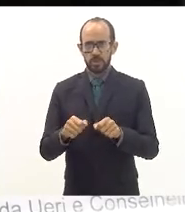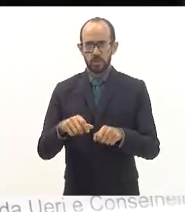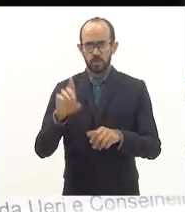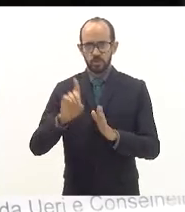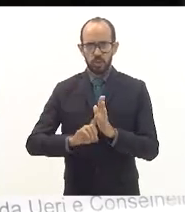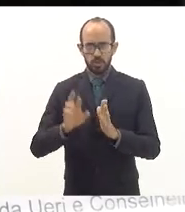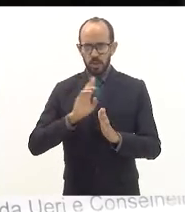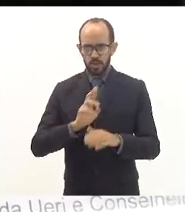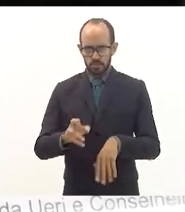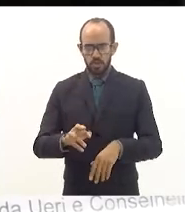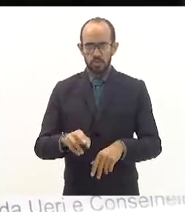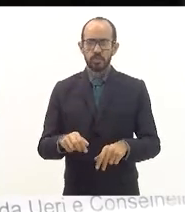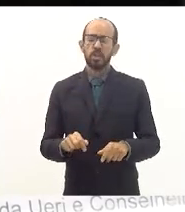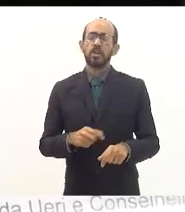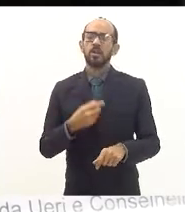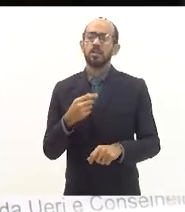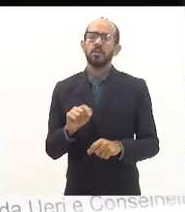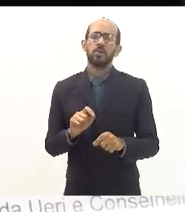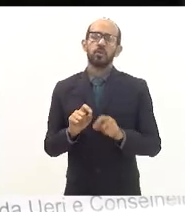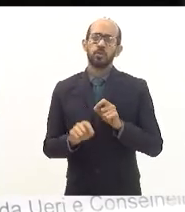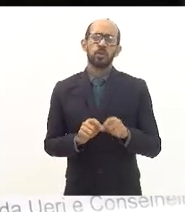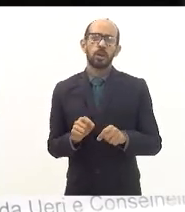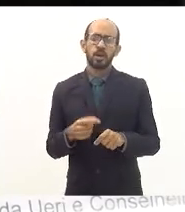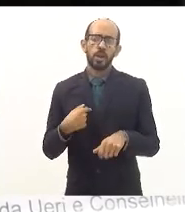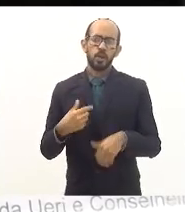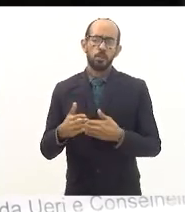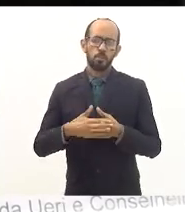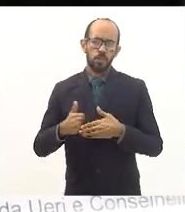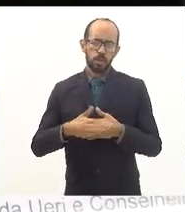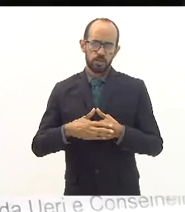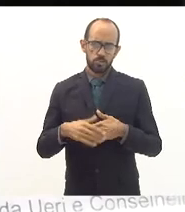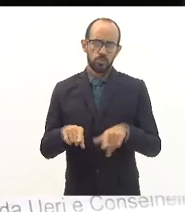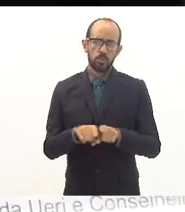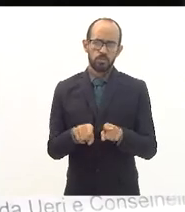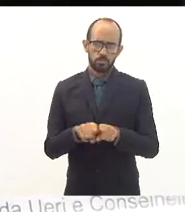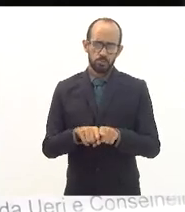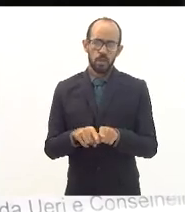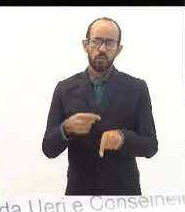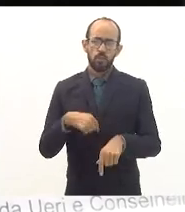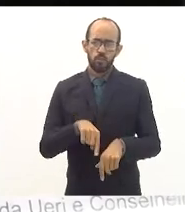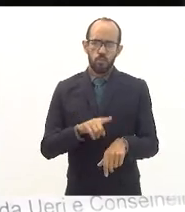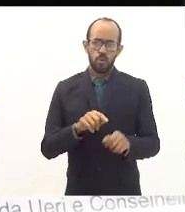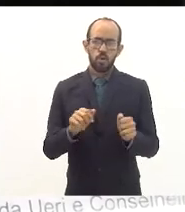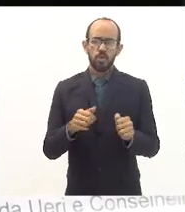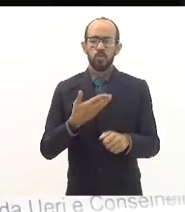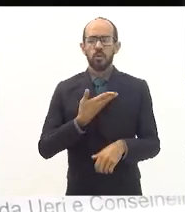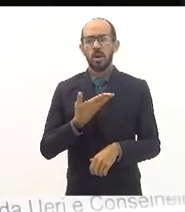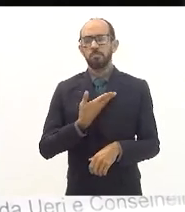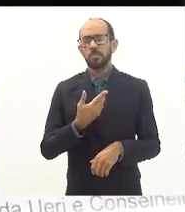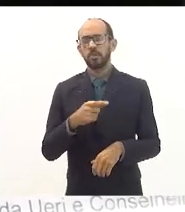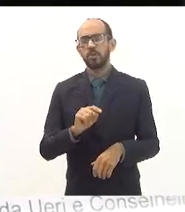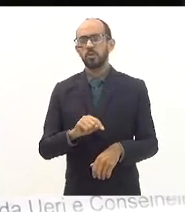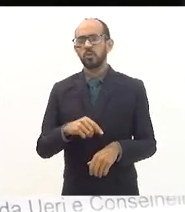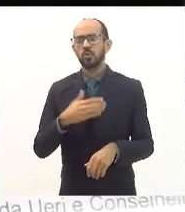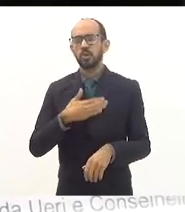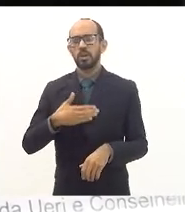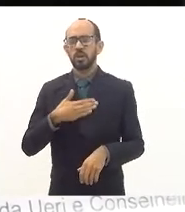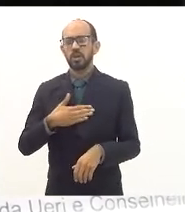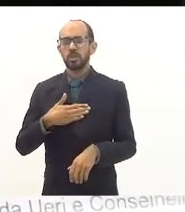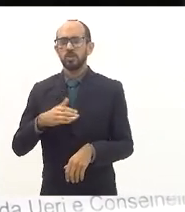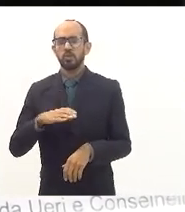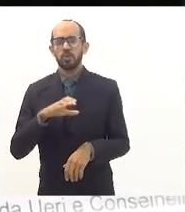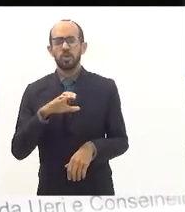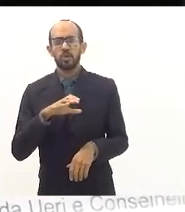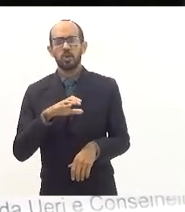resposta, foram, além de mim próprio, o ilustre, querido companheiro,